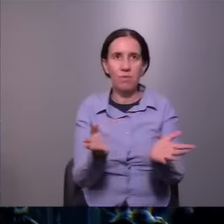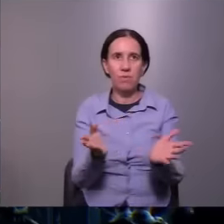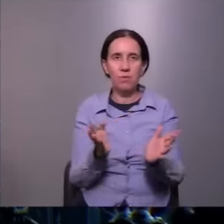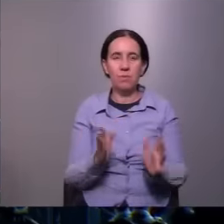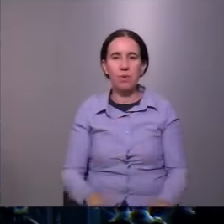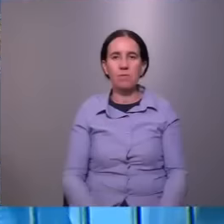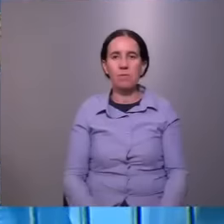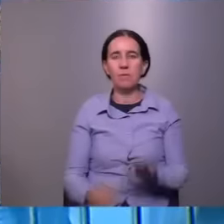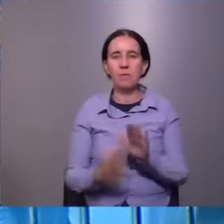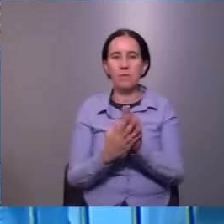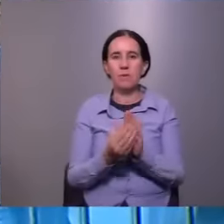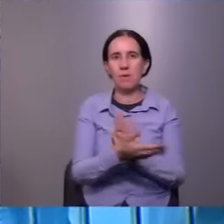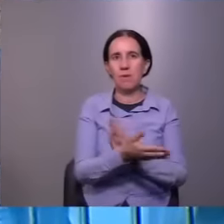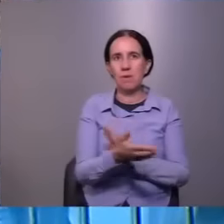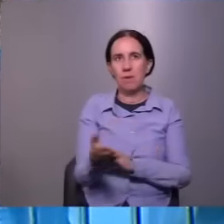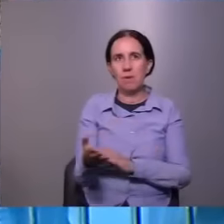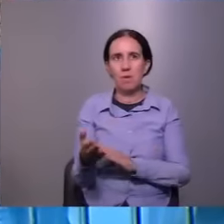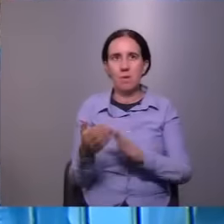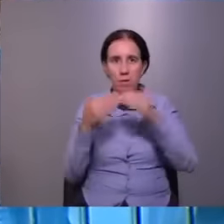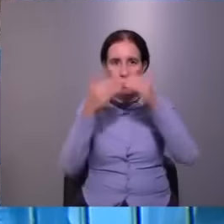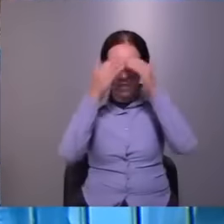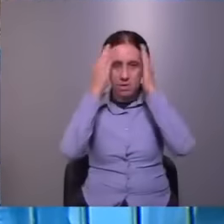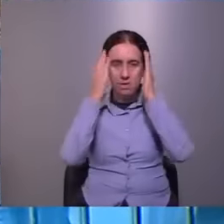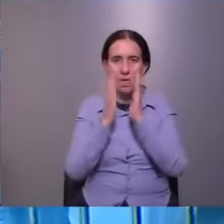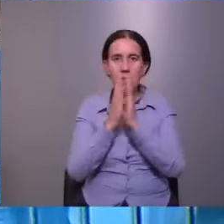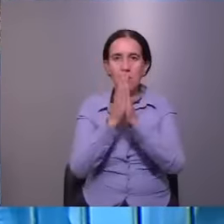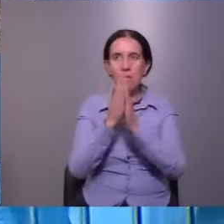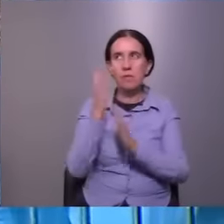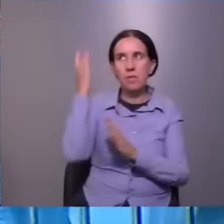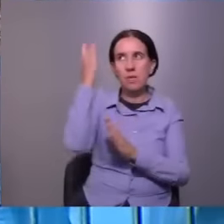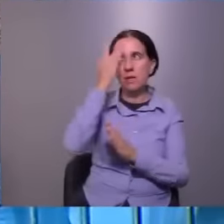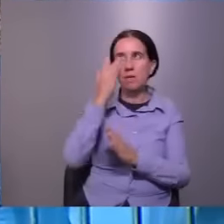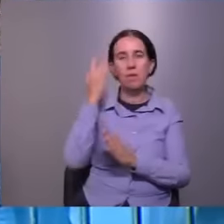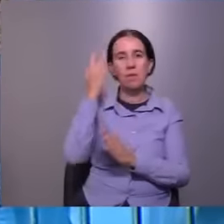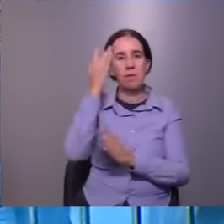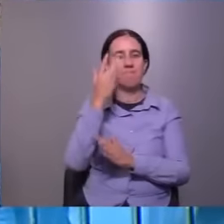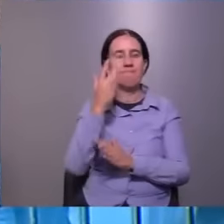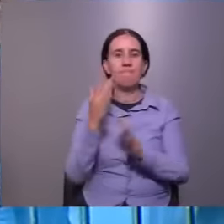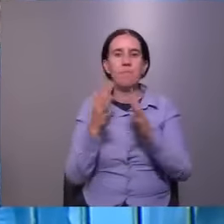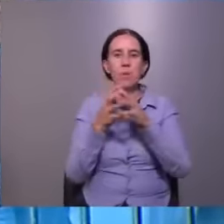hacia caminos de misericordia sin fronteras. Oremos.